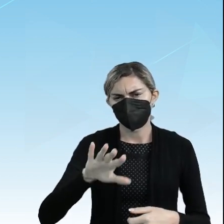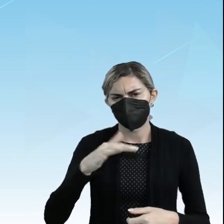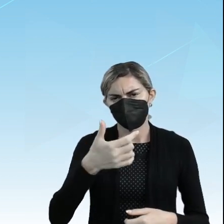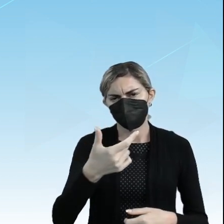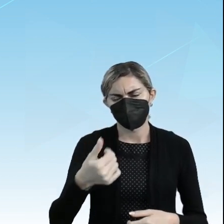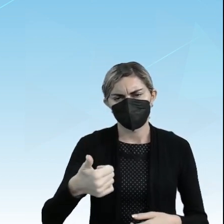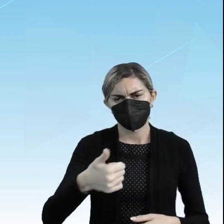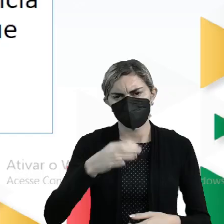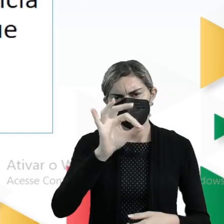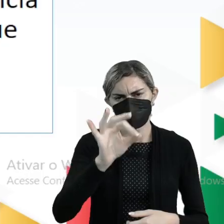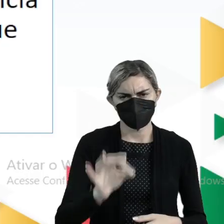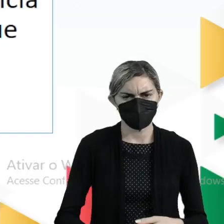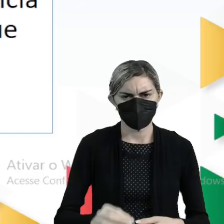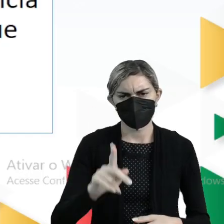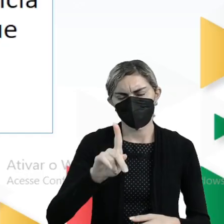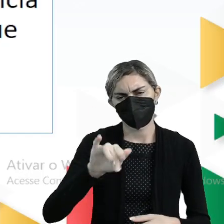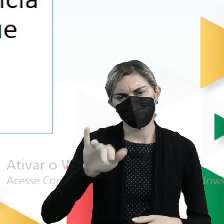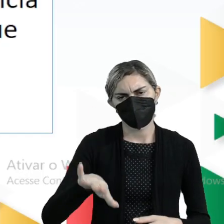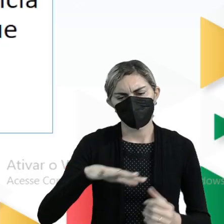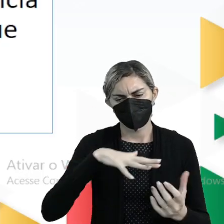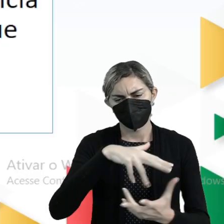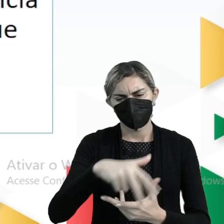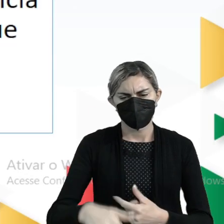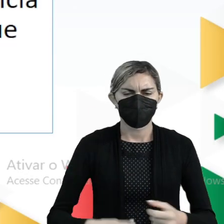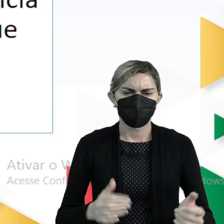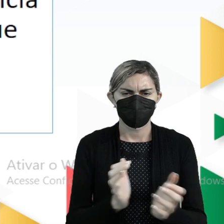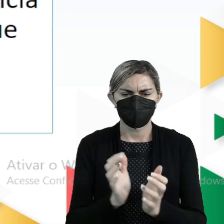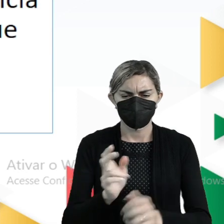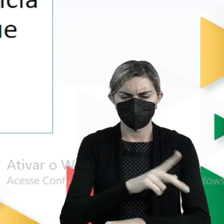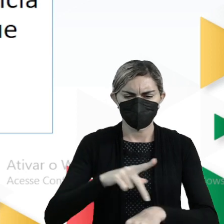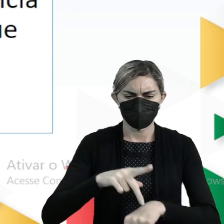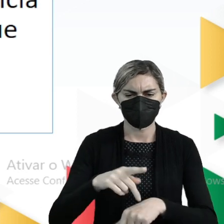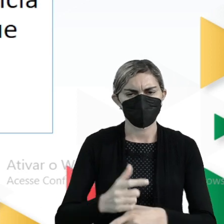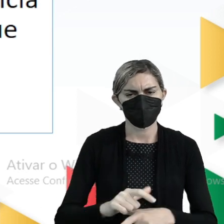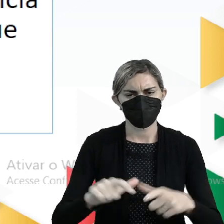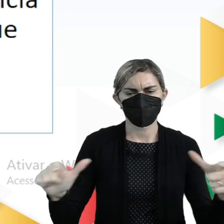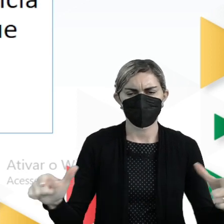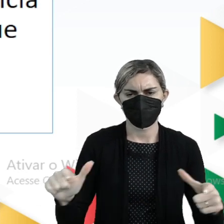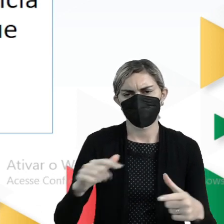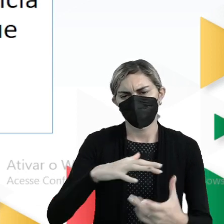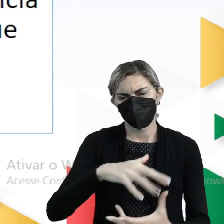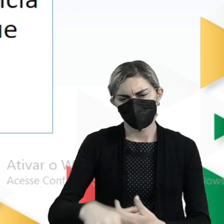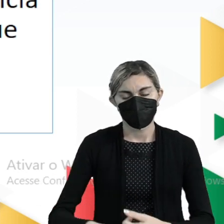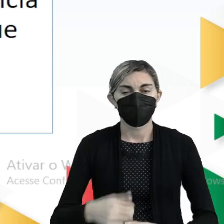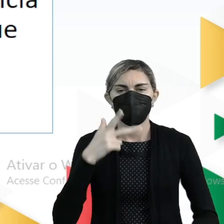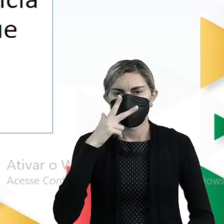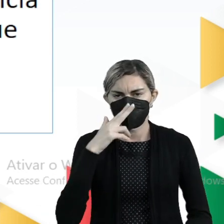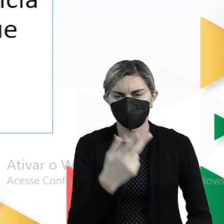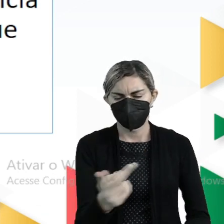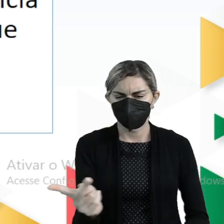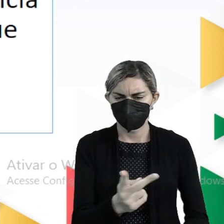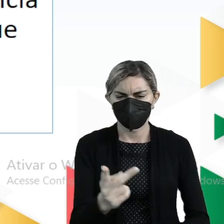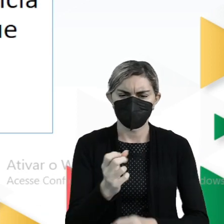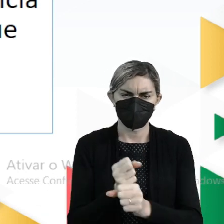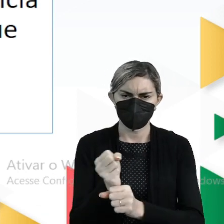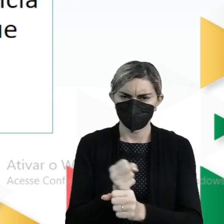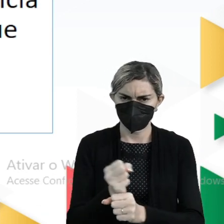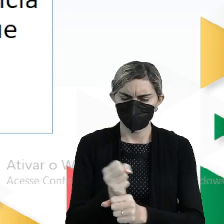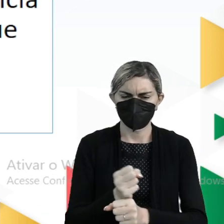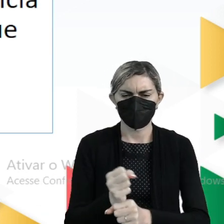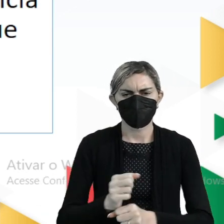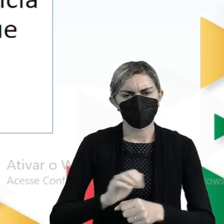do PIB mundial, formando assim um grupo de países que mais cresce no planeta. Mesmo nesses 2 últimos anos